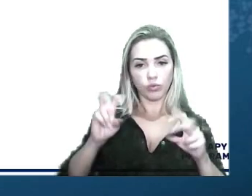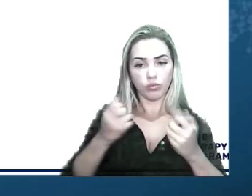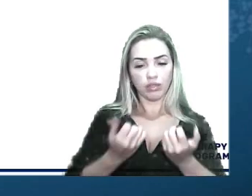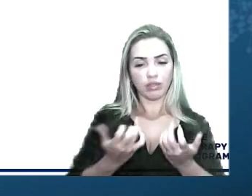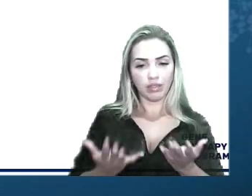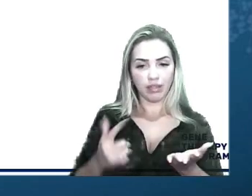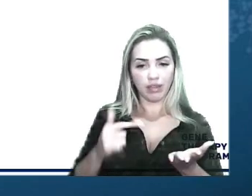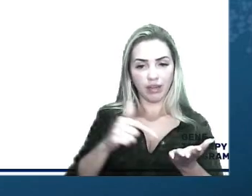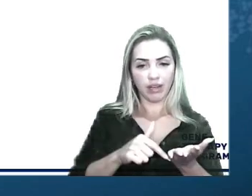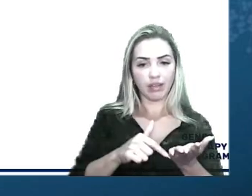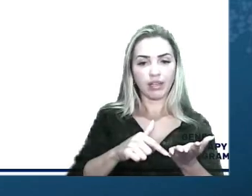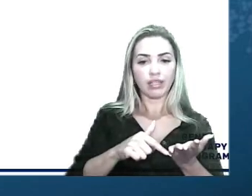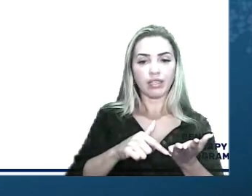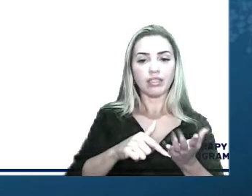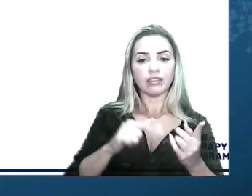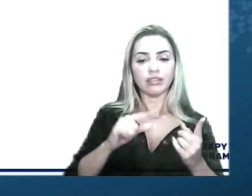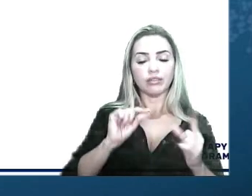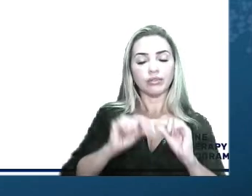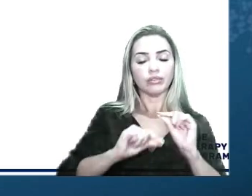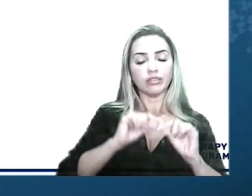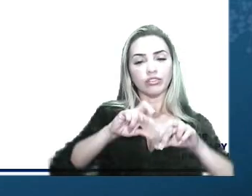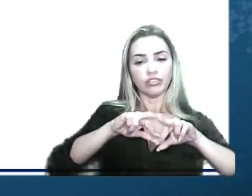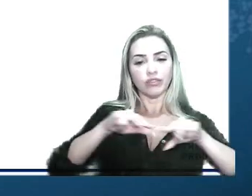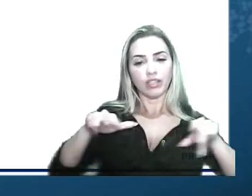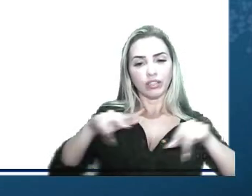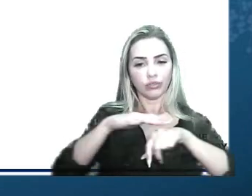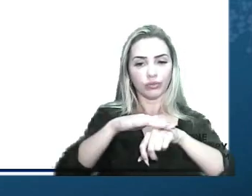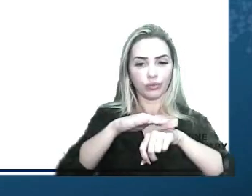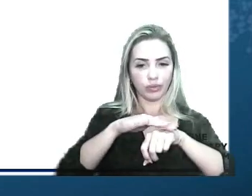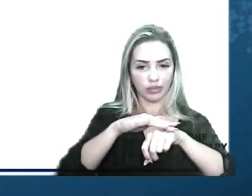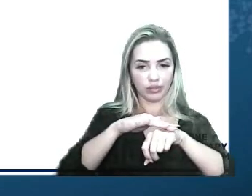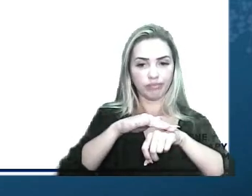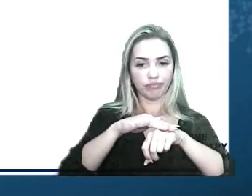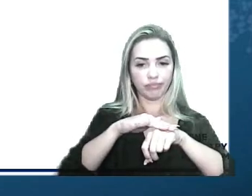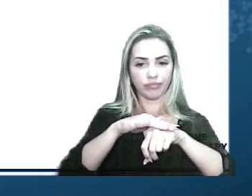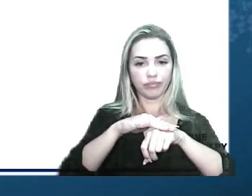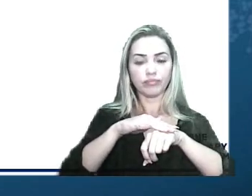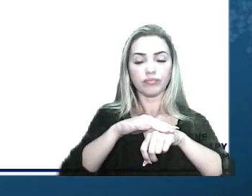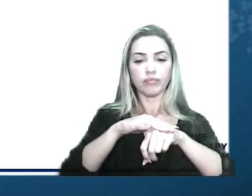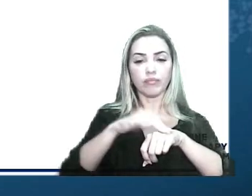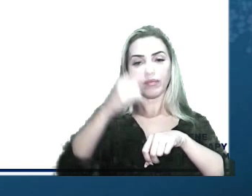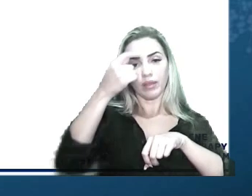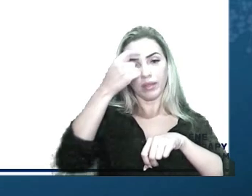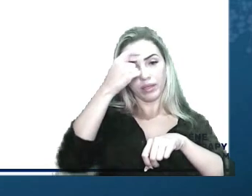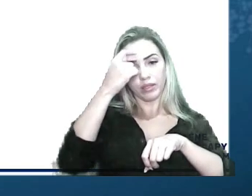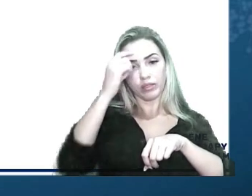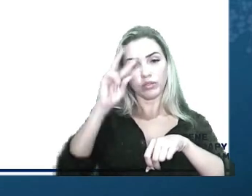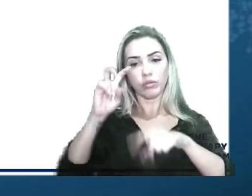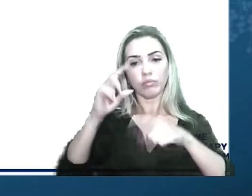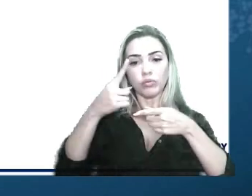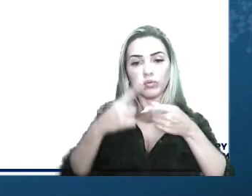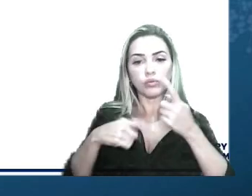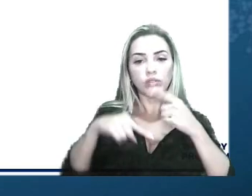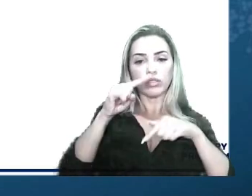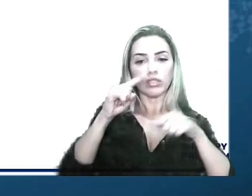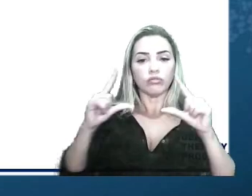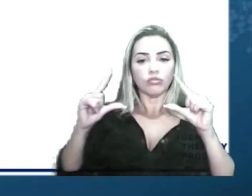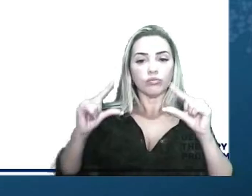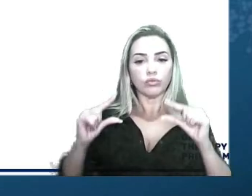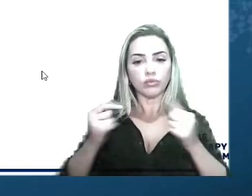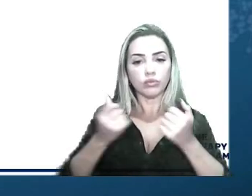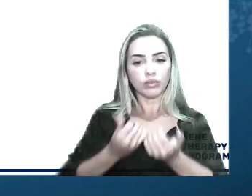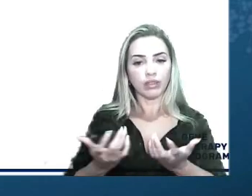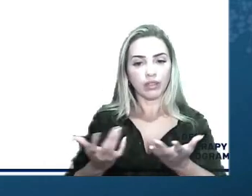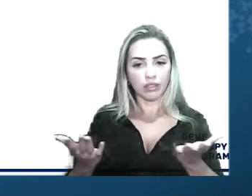entrega em termos de muitas doenças e considerando o sucesso, diminuindo o